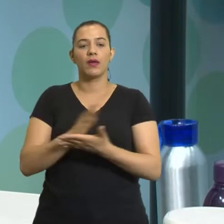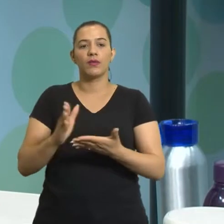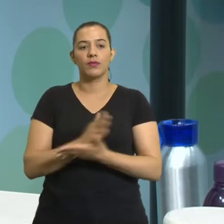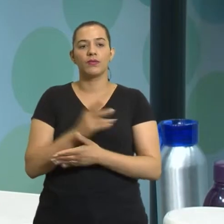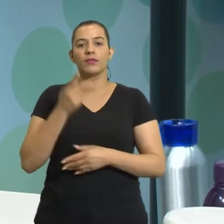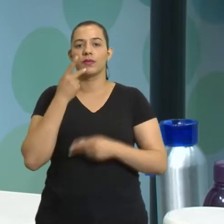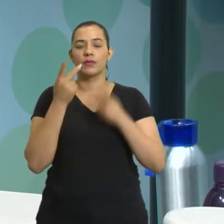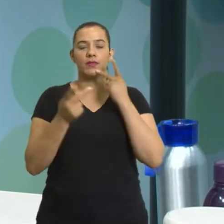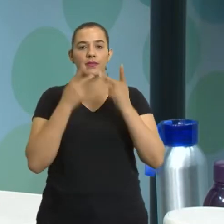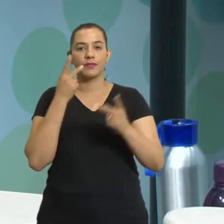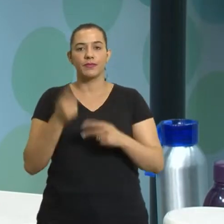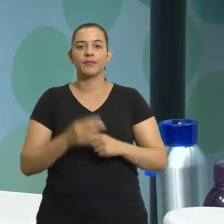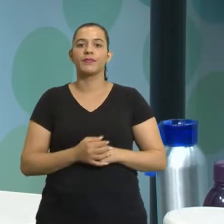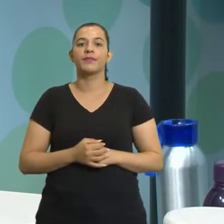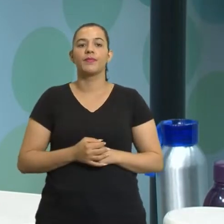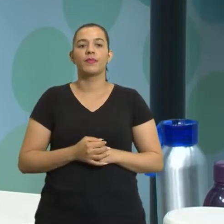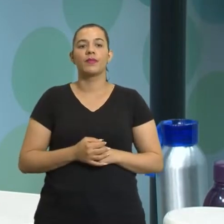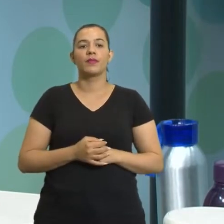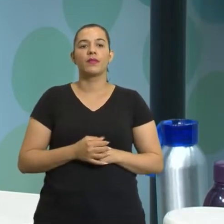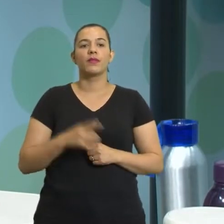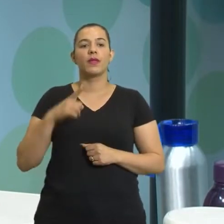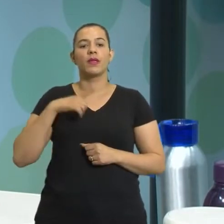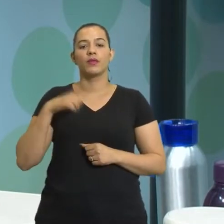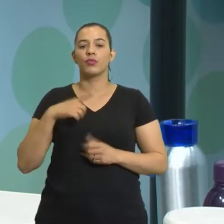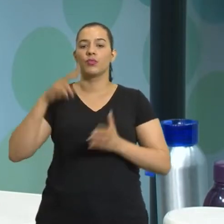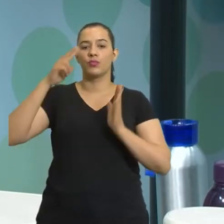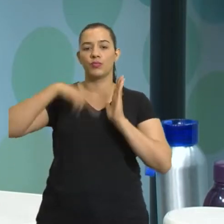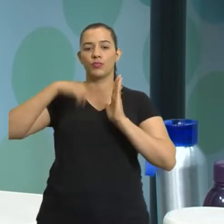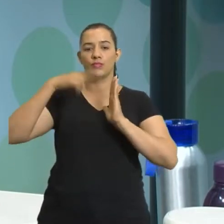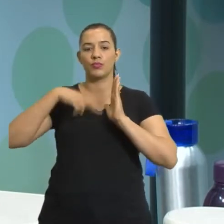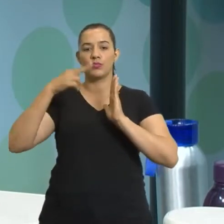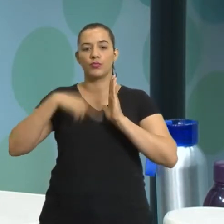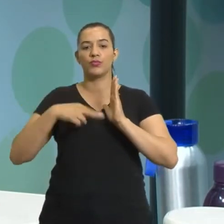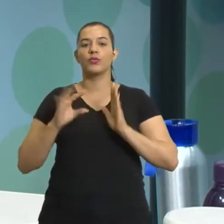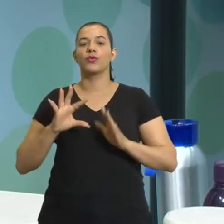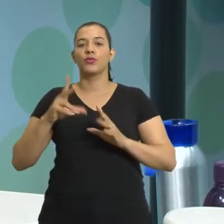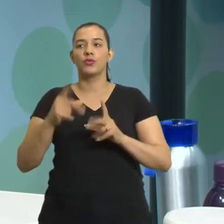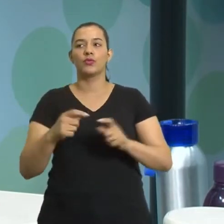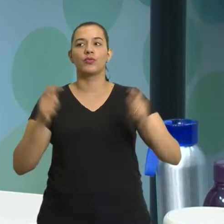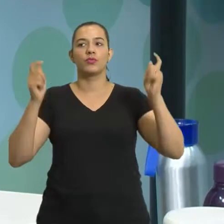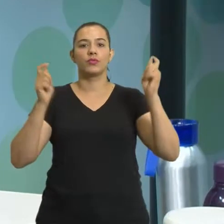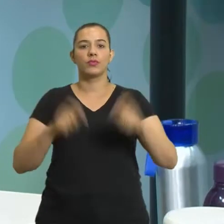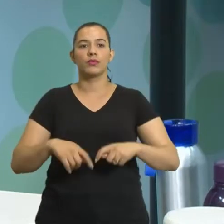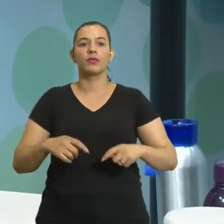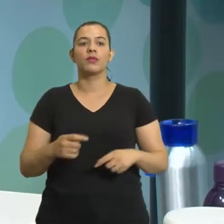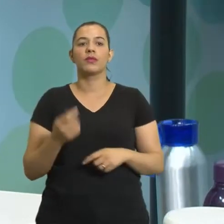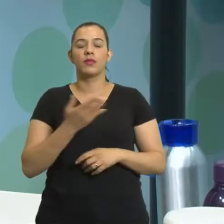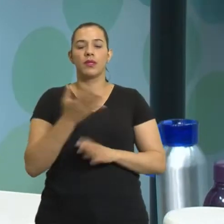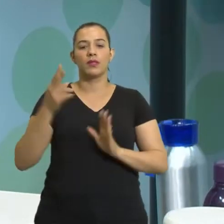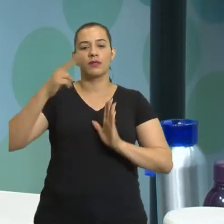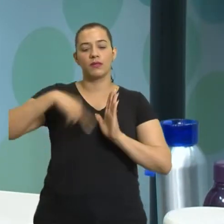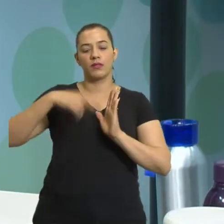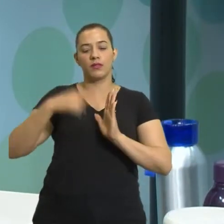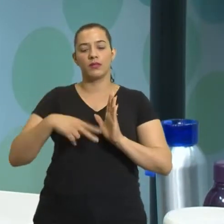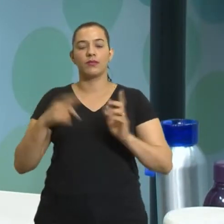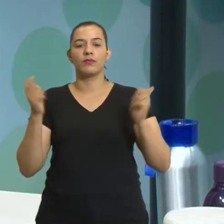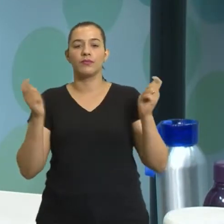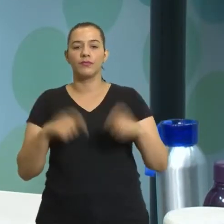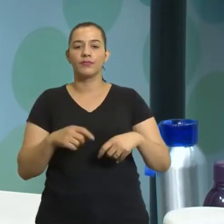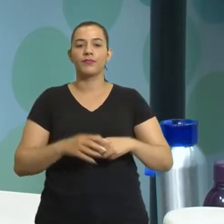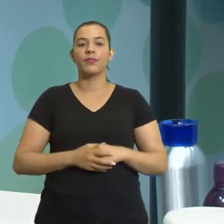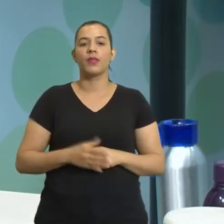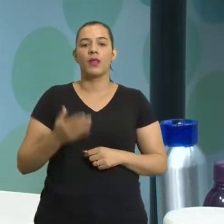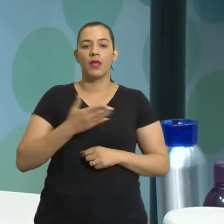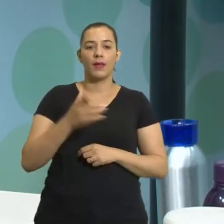elementos relevantes, eu trago aqui que o leitor competente é aquele que cria hipóteses sobre essa leitura, também é aquele